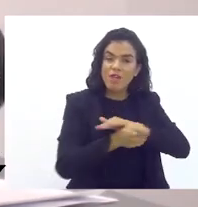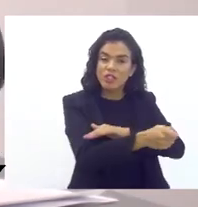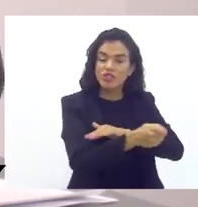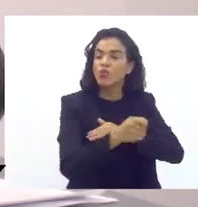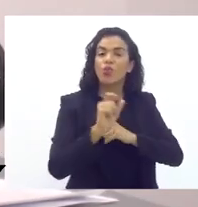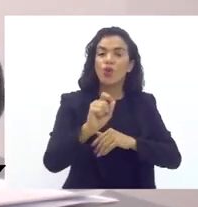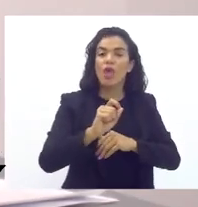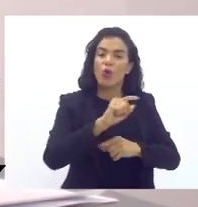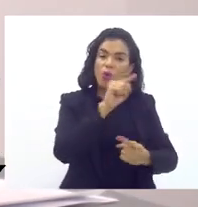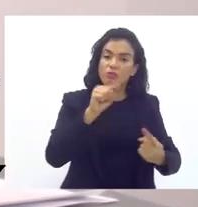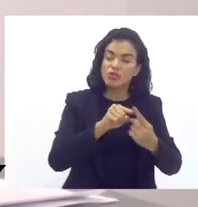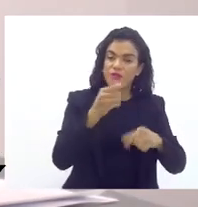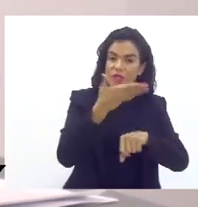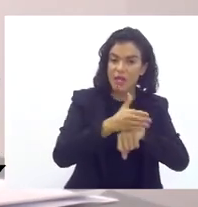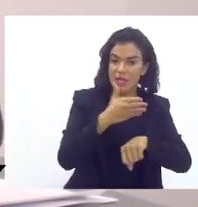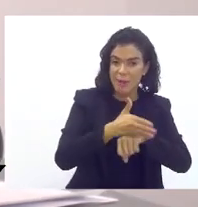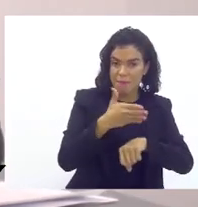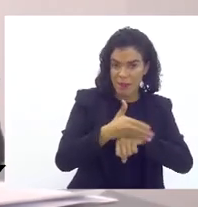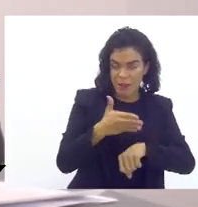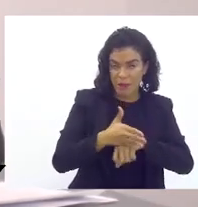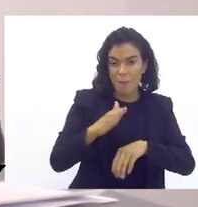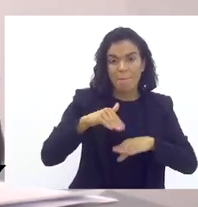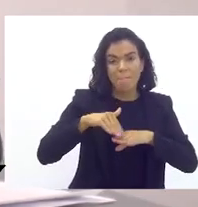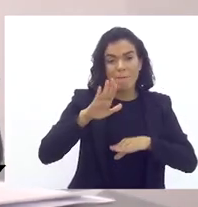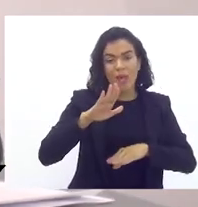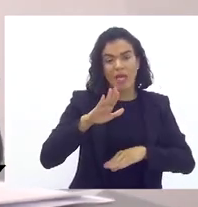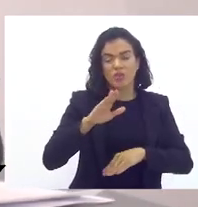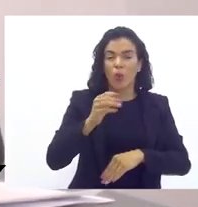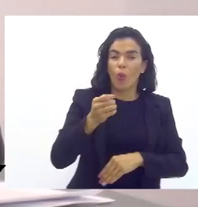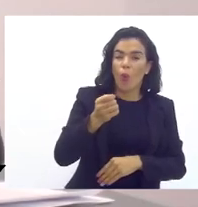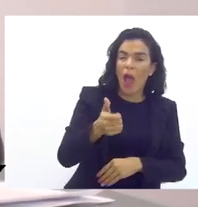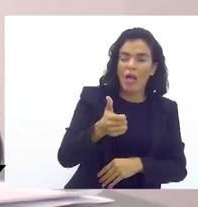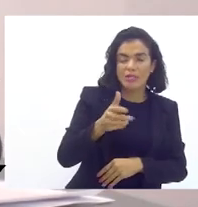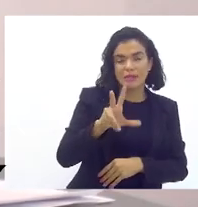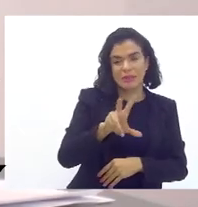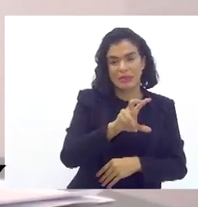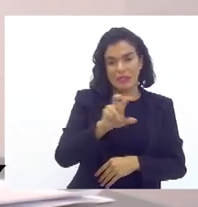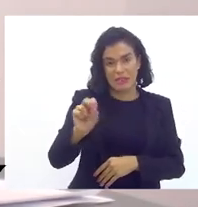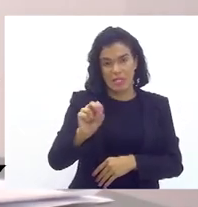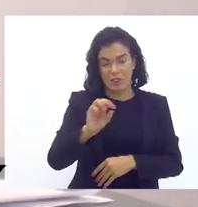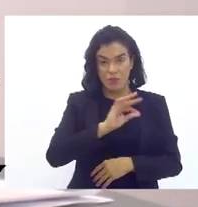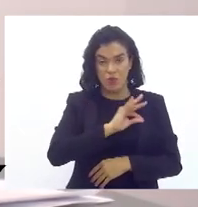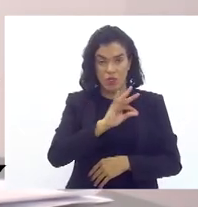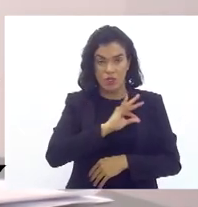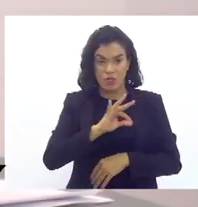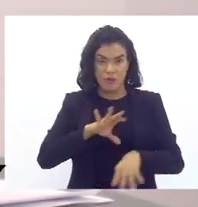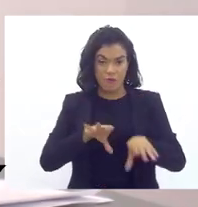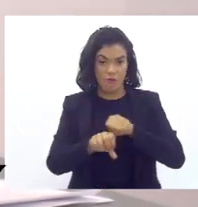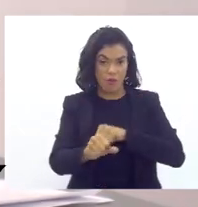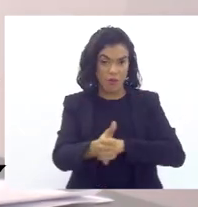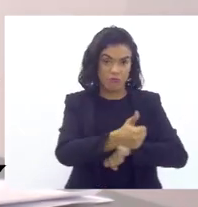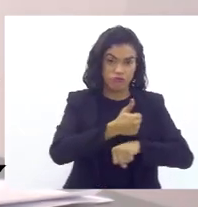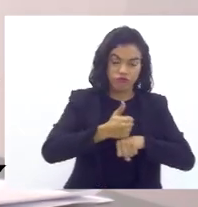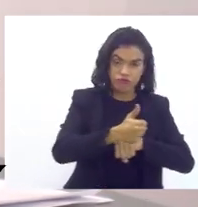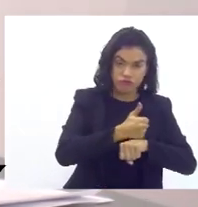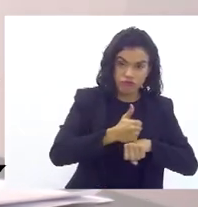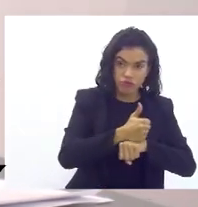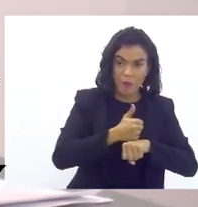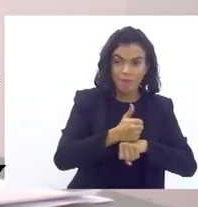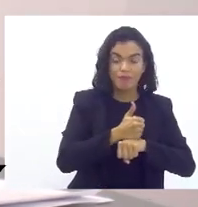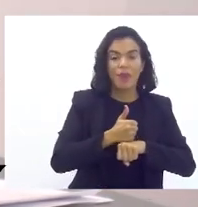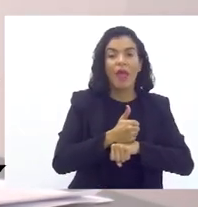temos pouco mais de 400 quase 500 policiais capacitados a fazer